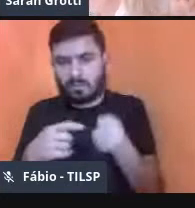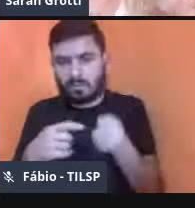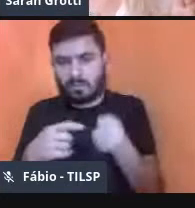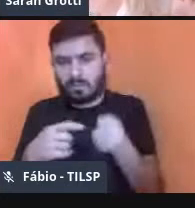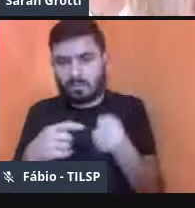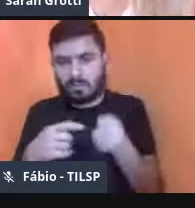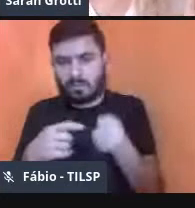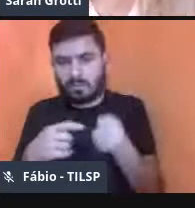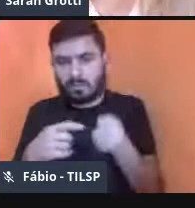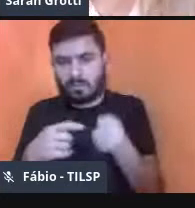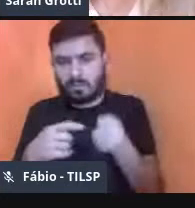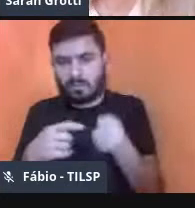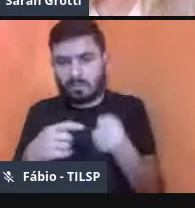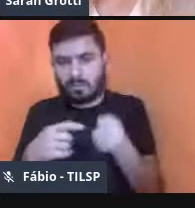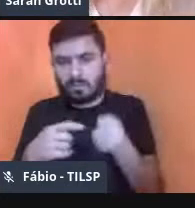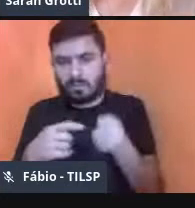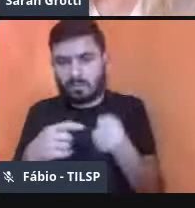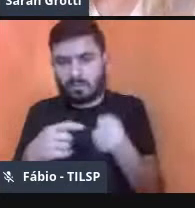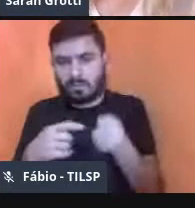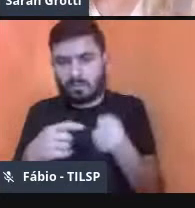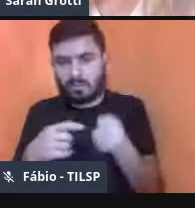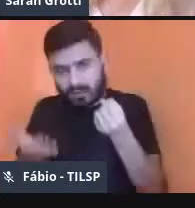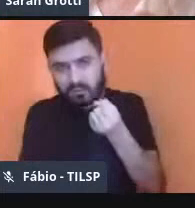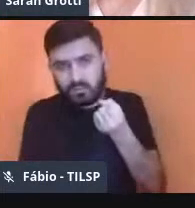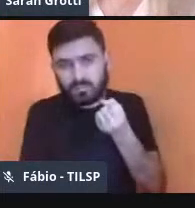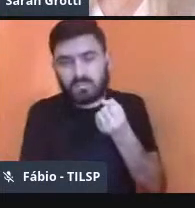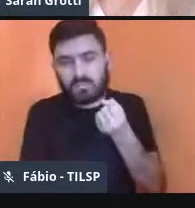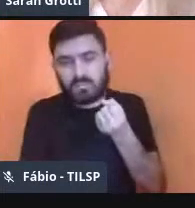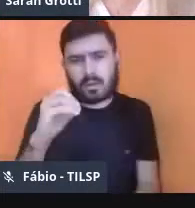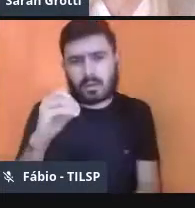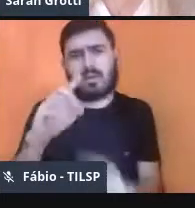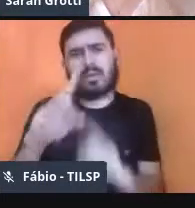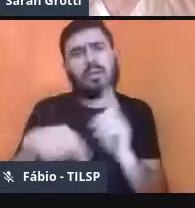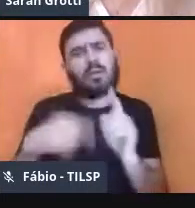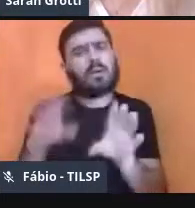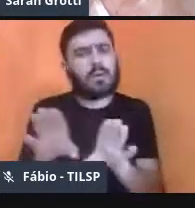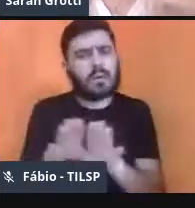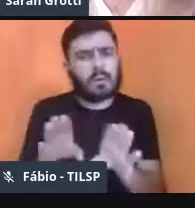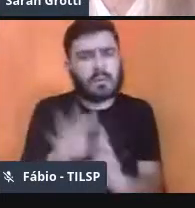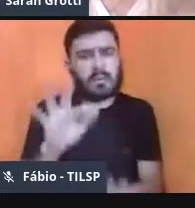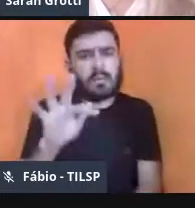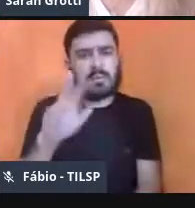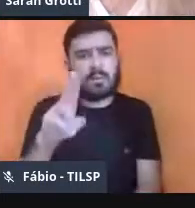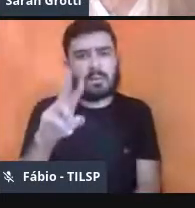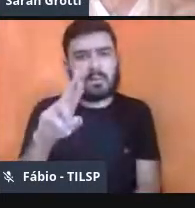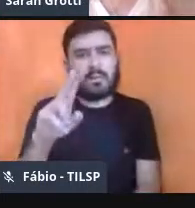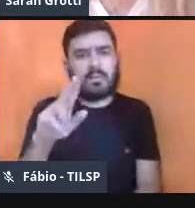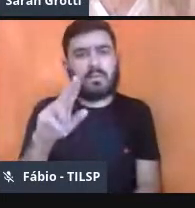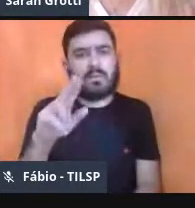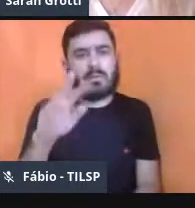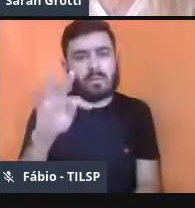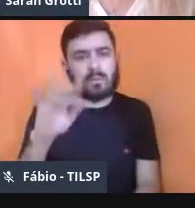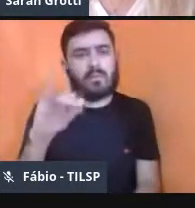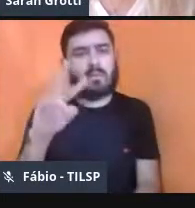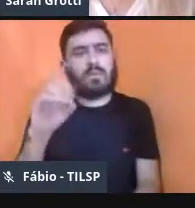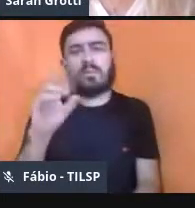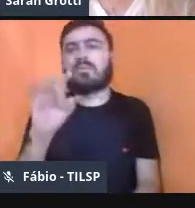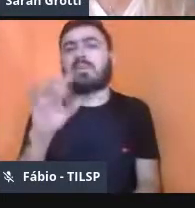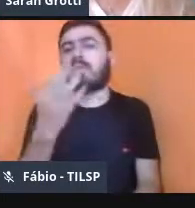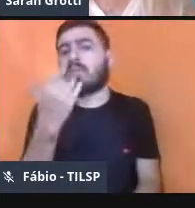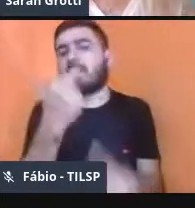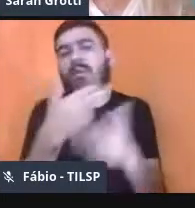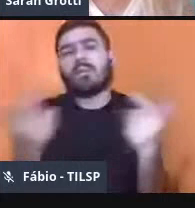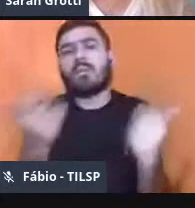aqueles que têm a base de uma alimentação à base de frutas, ok? Tem que ter um acompanhamento,